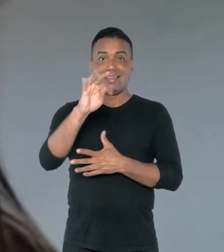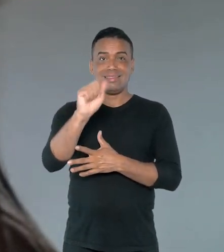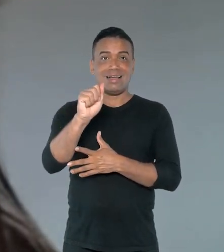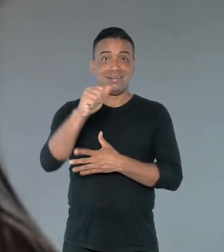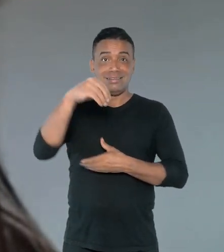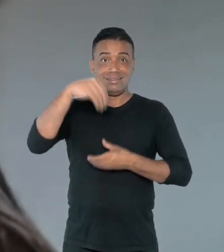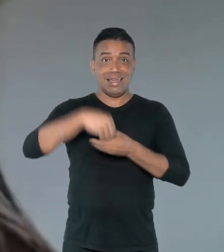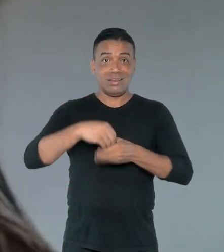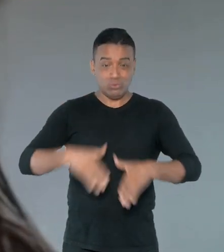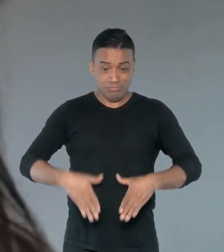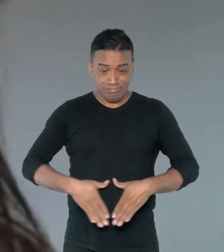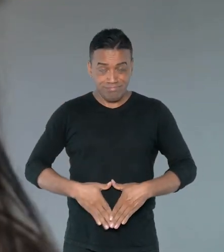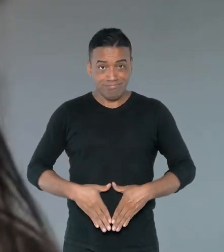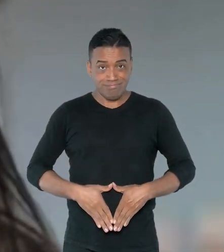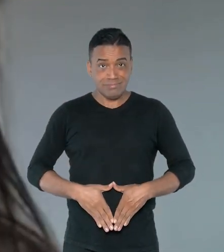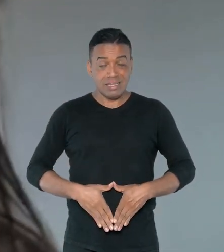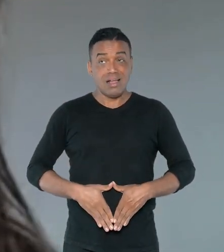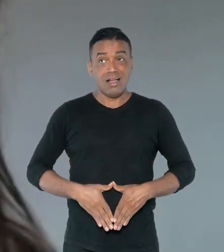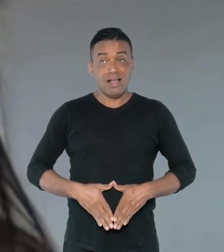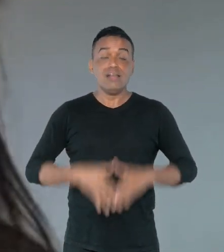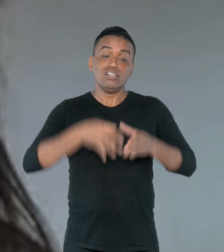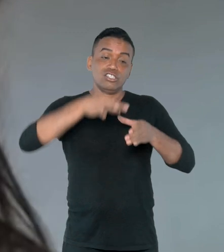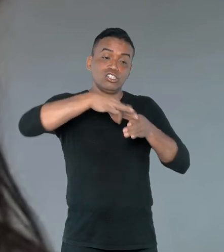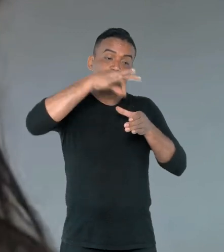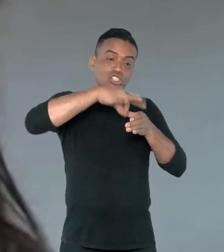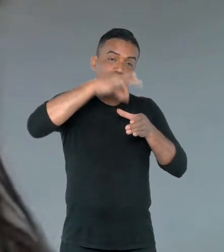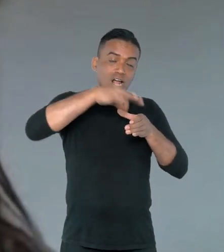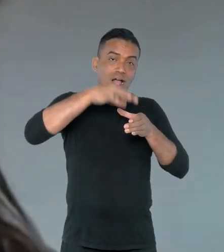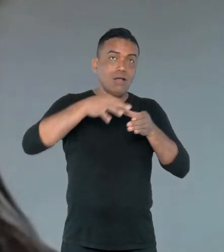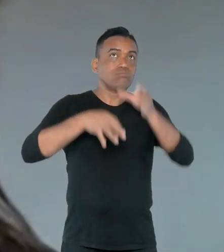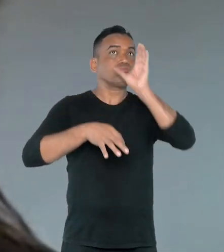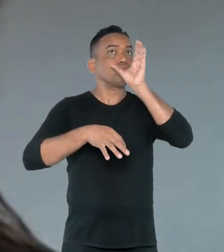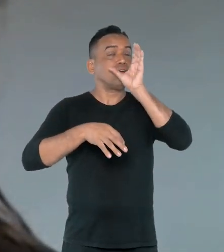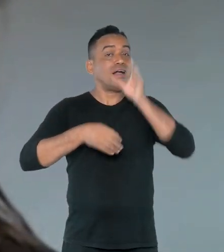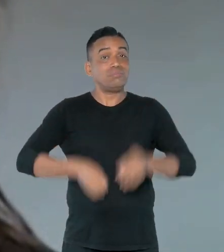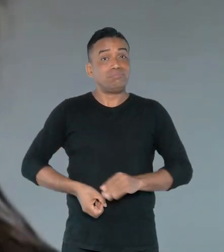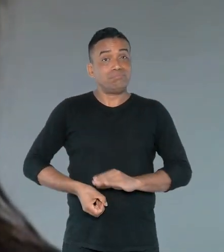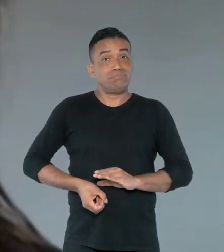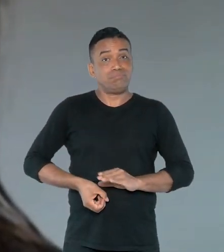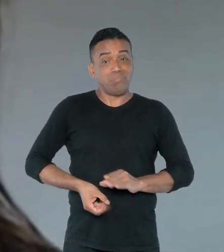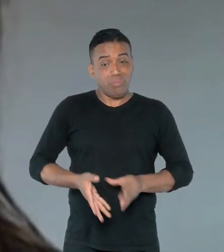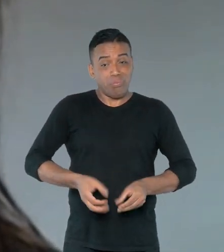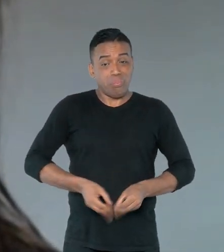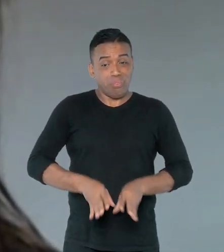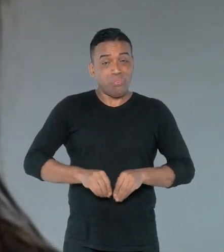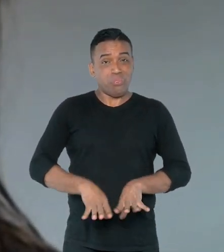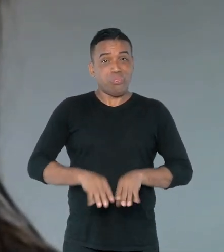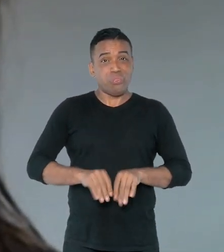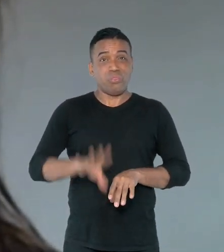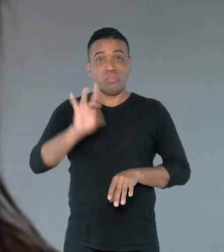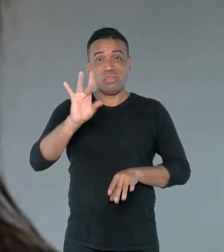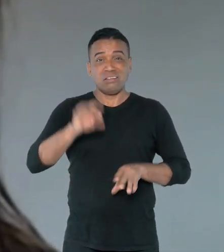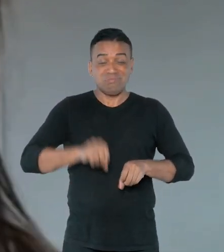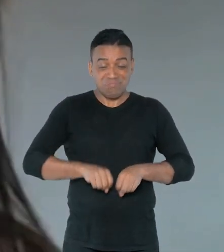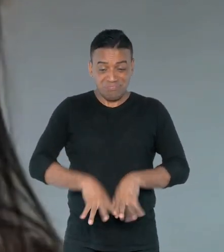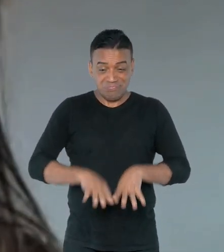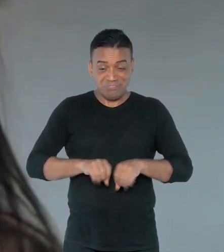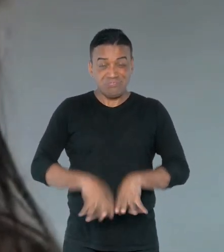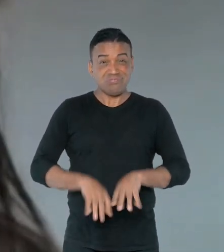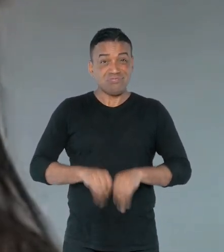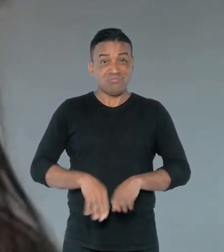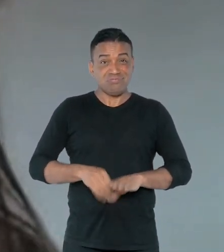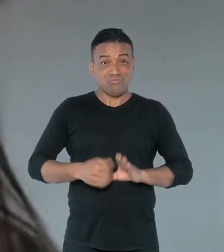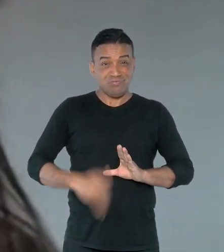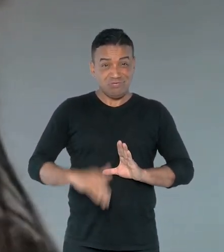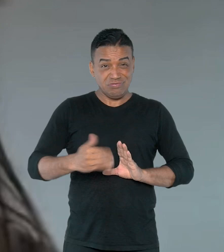útero, e depois que eu tomei o chá, eu expeli esses restos de placenta, e, enfim, não